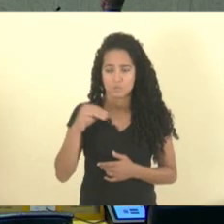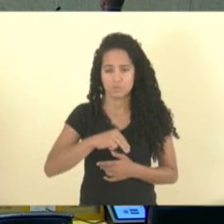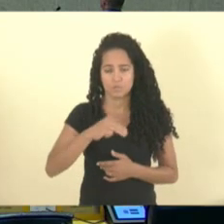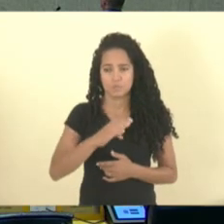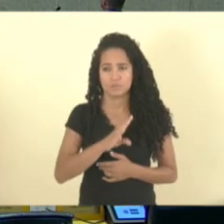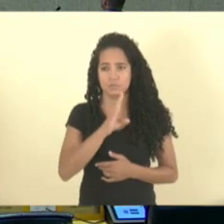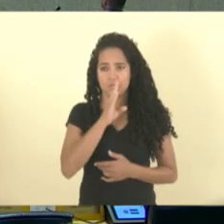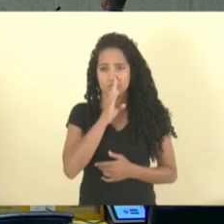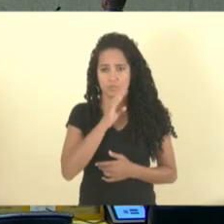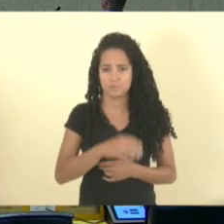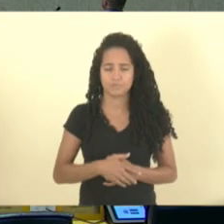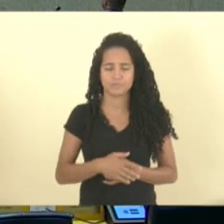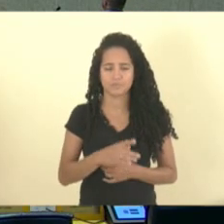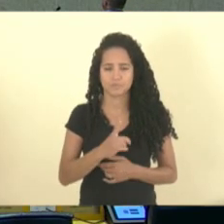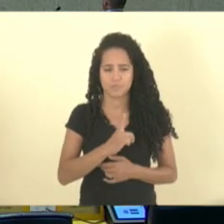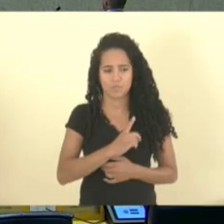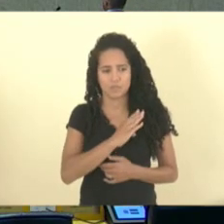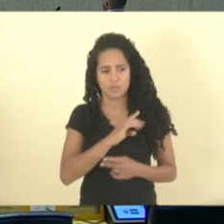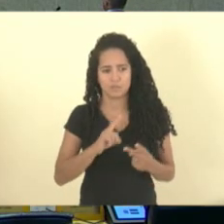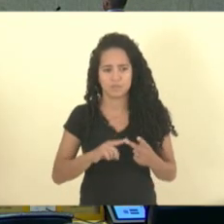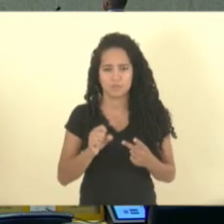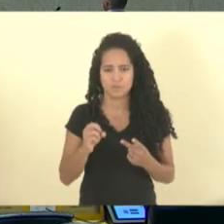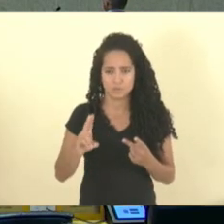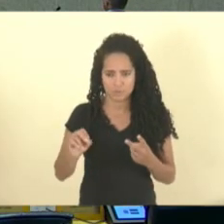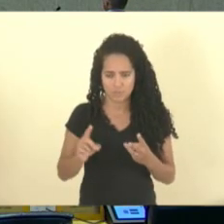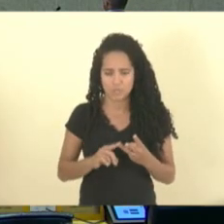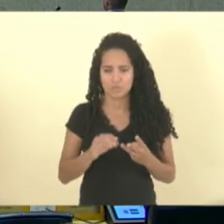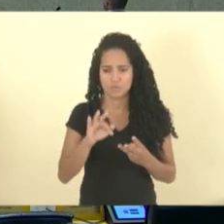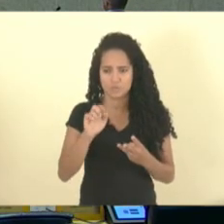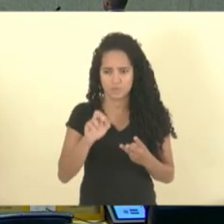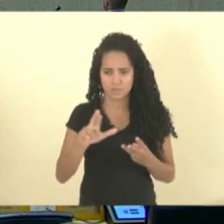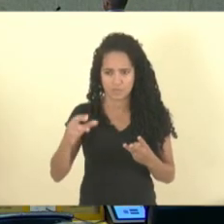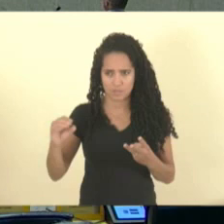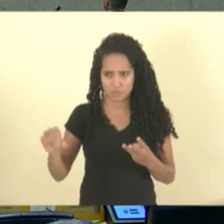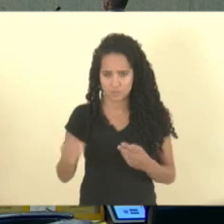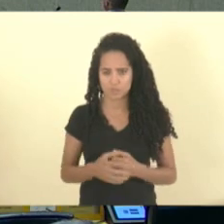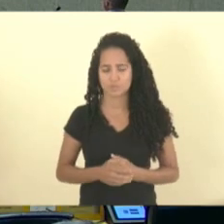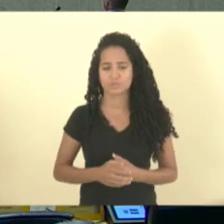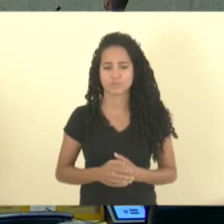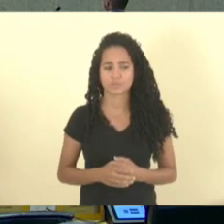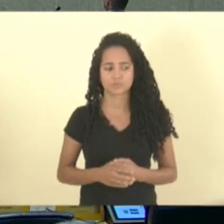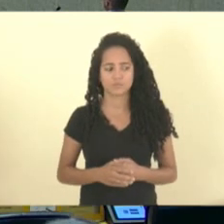dos três deputados, Danilo Baense, Sérgio Meneghel e Teodorico Ferraço.